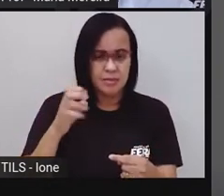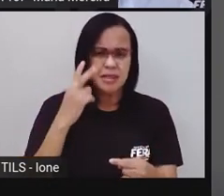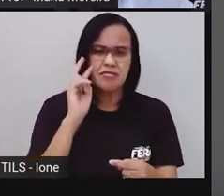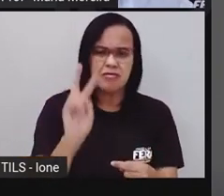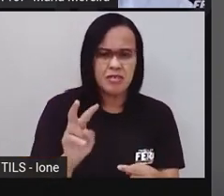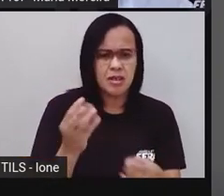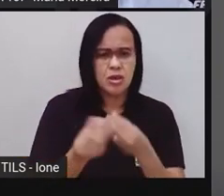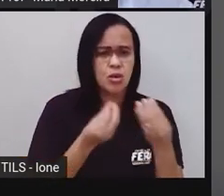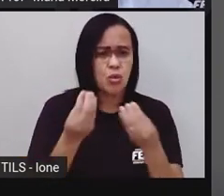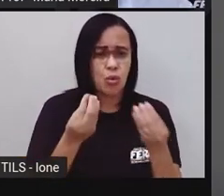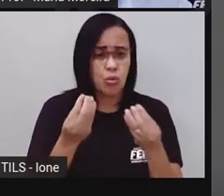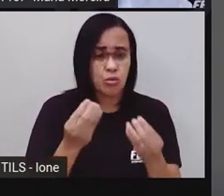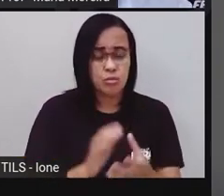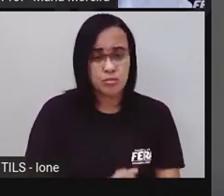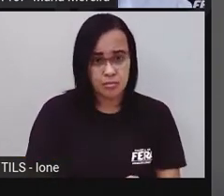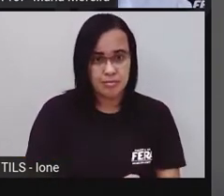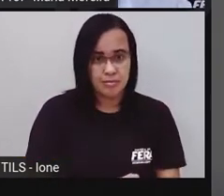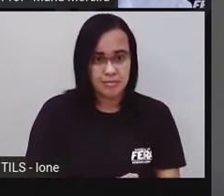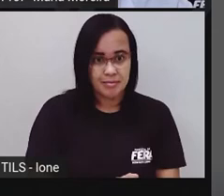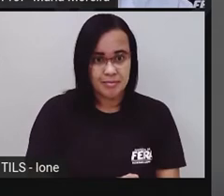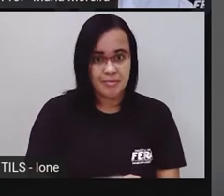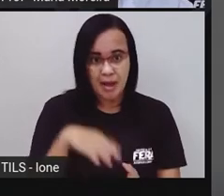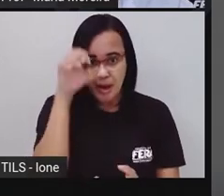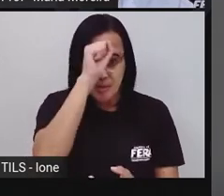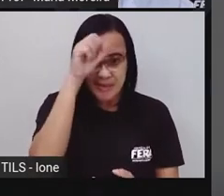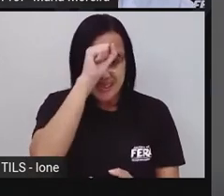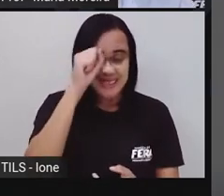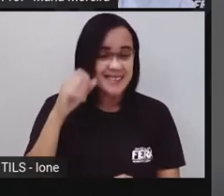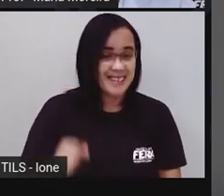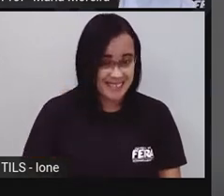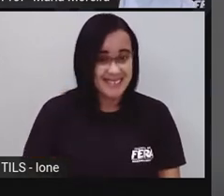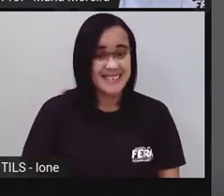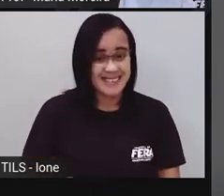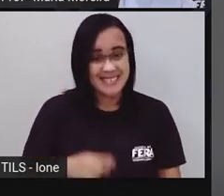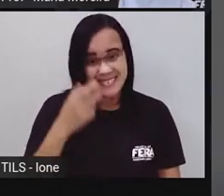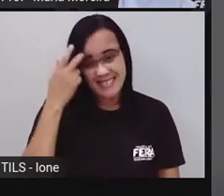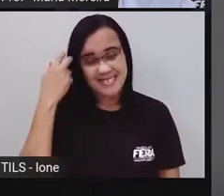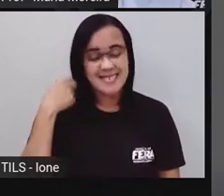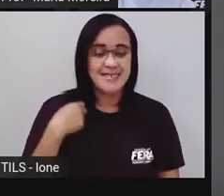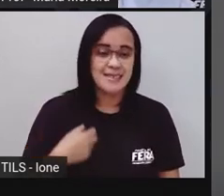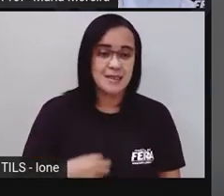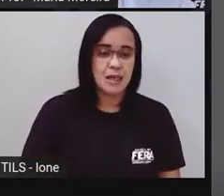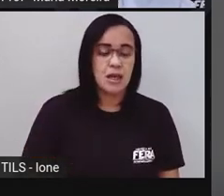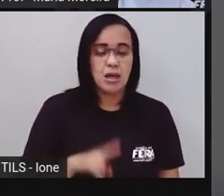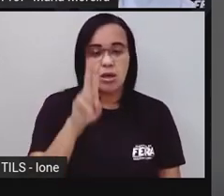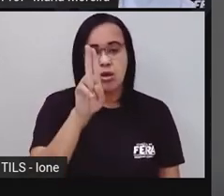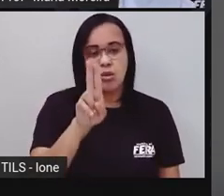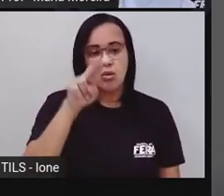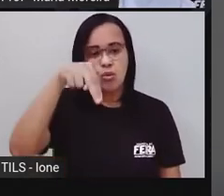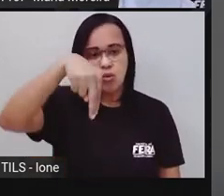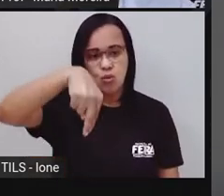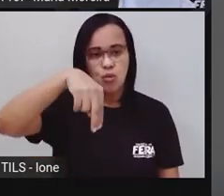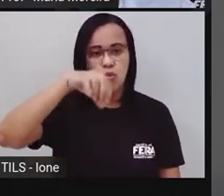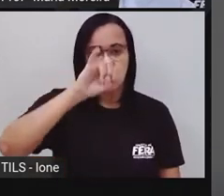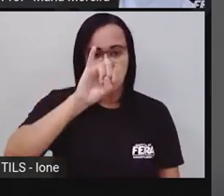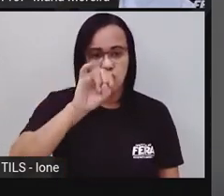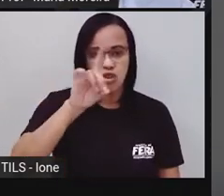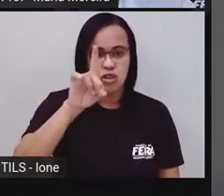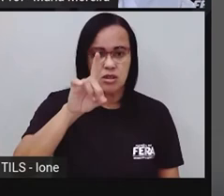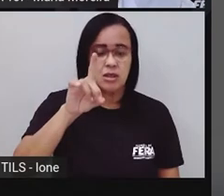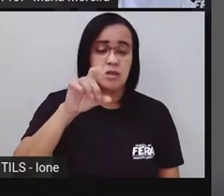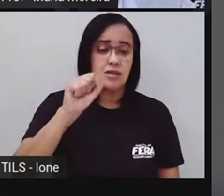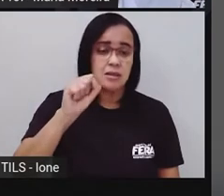dezena vou ensinar um negócio interessante aqui para vocês a primeira isso aqui ó a unidade tá aonde ó